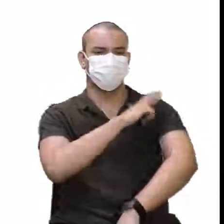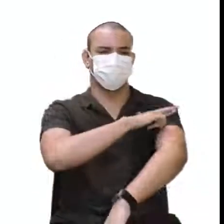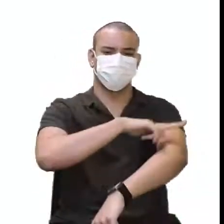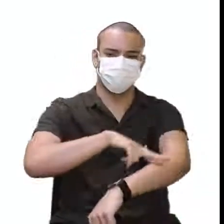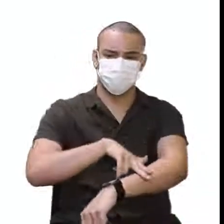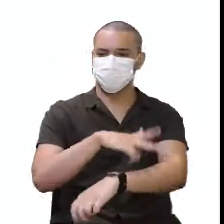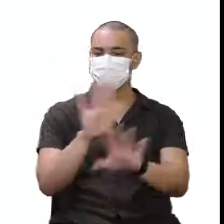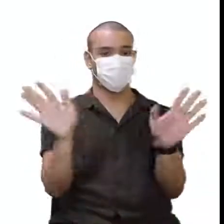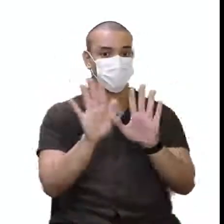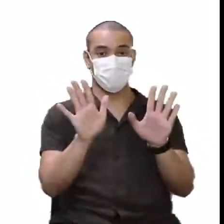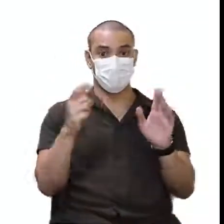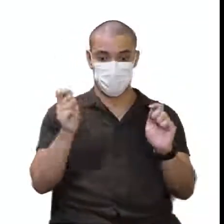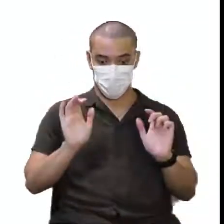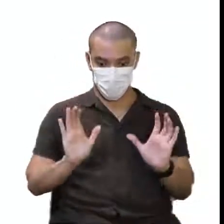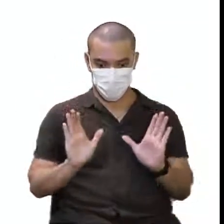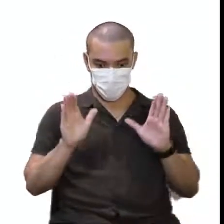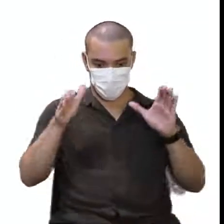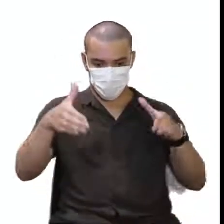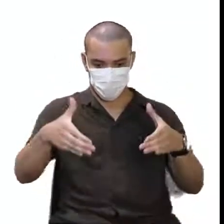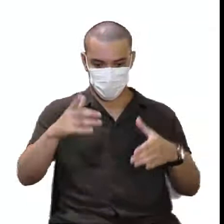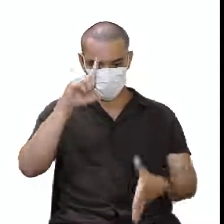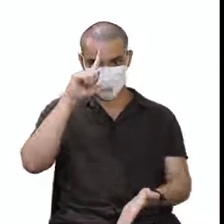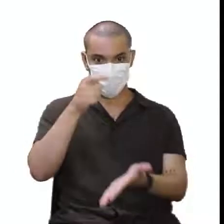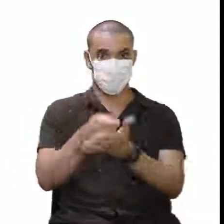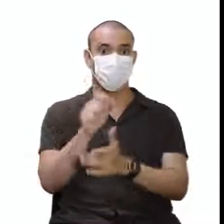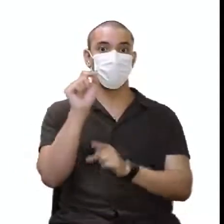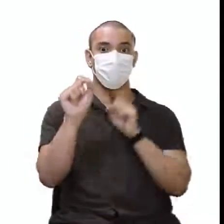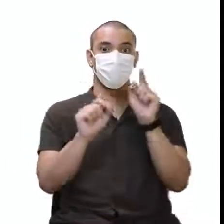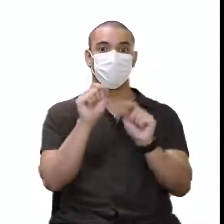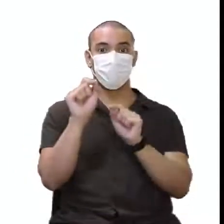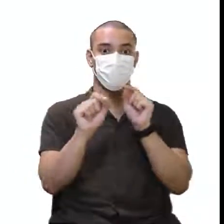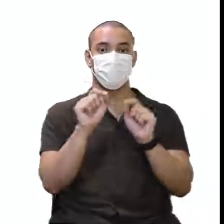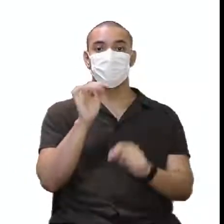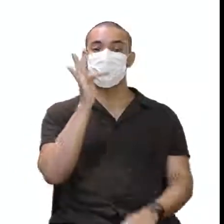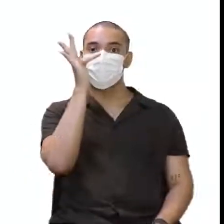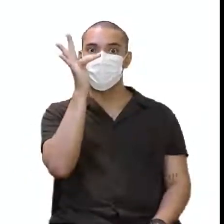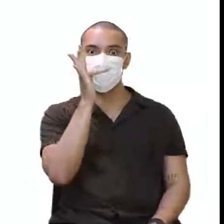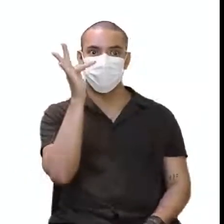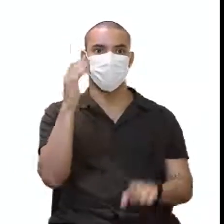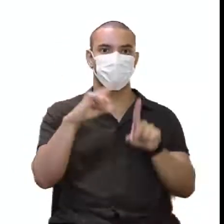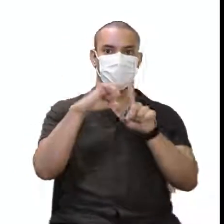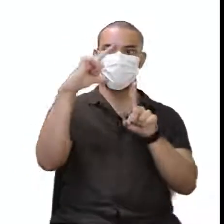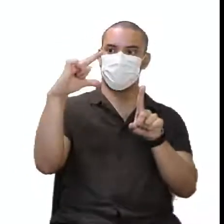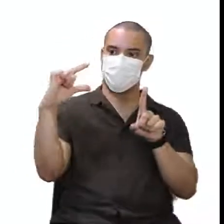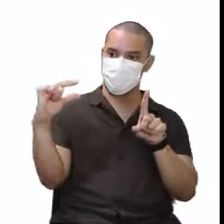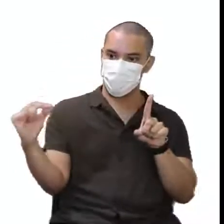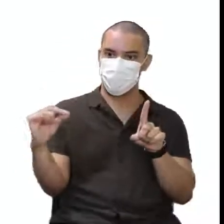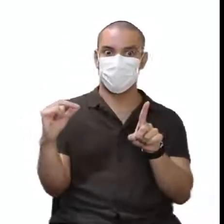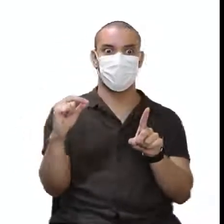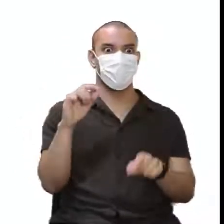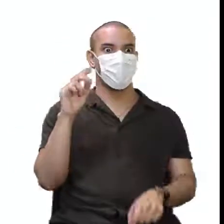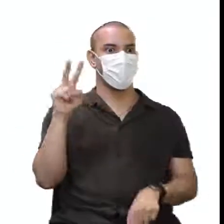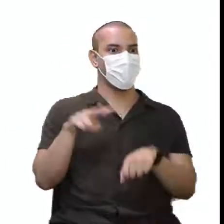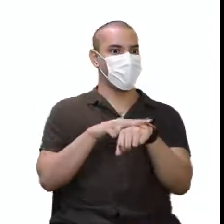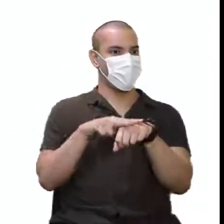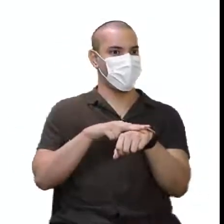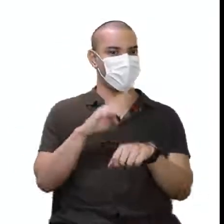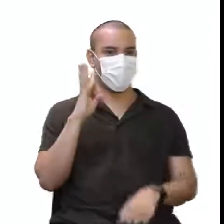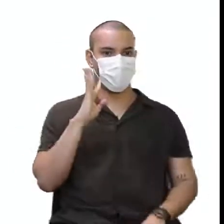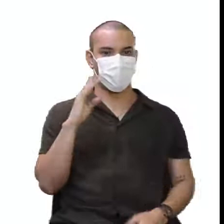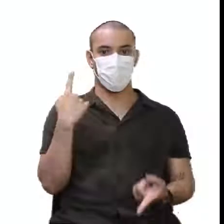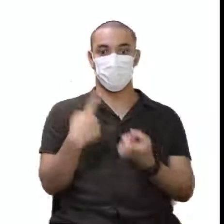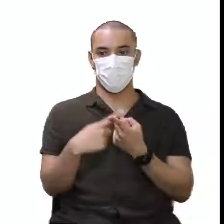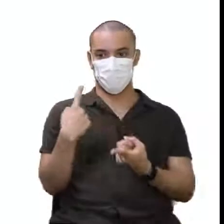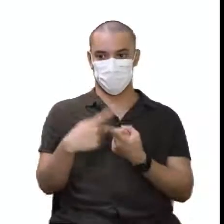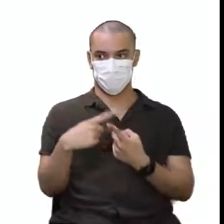né? Então, ele decidiu trabalhar com plantas e essas plantas, olha só que legal, essas